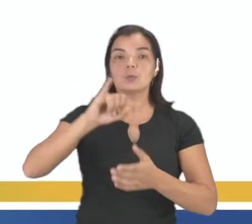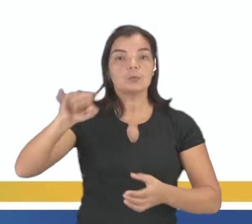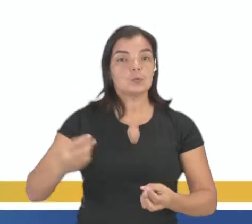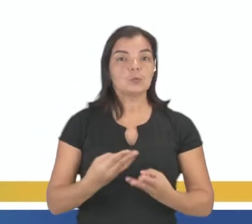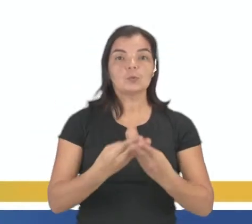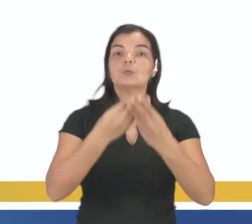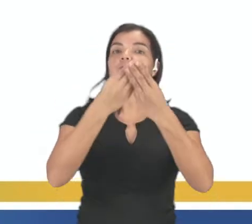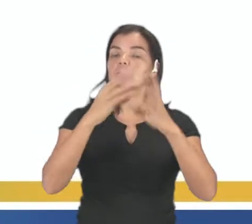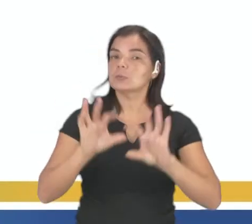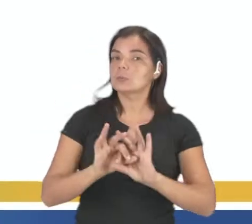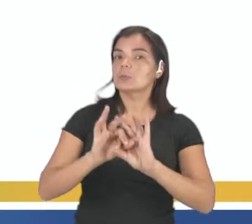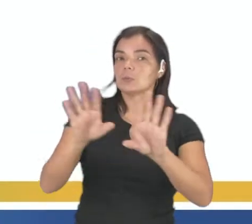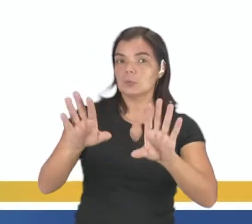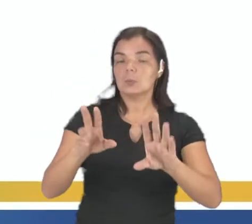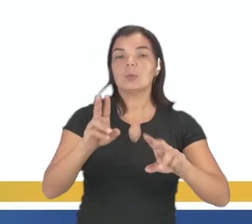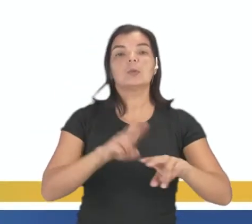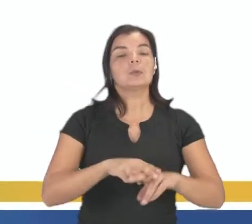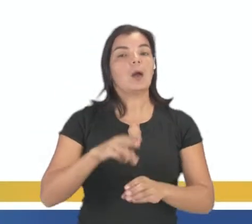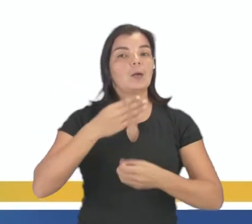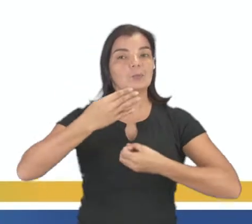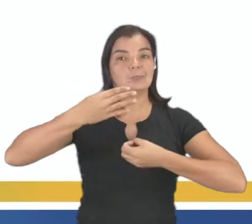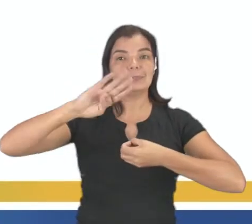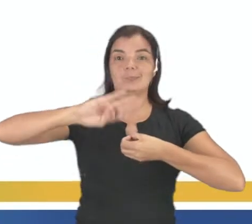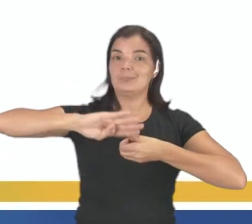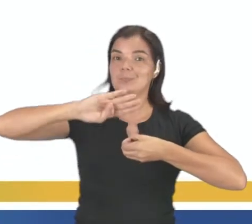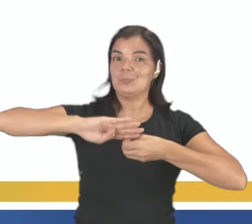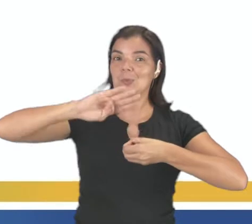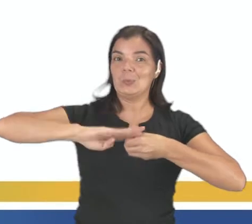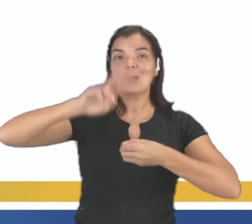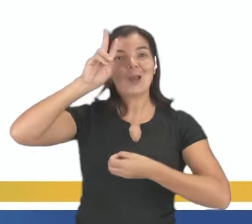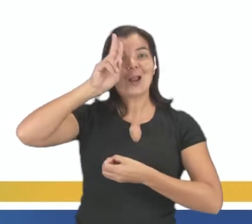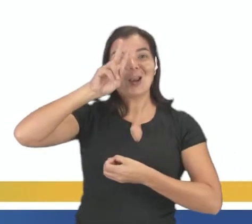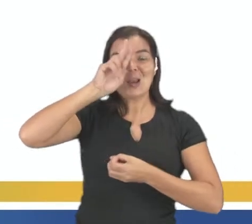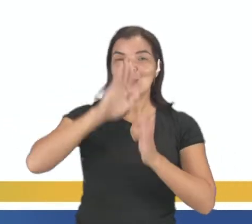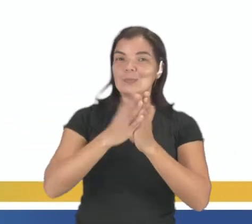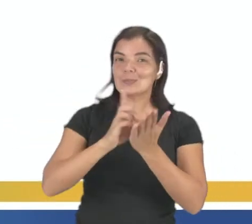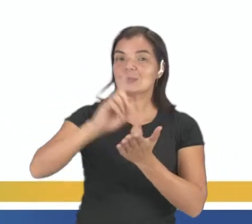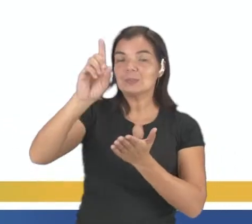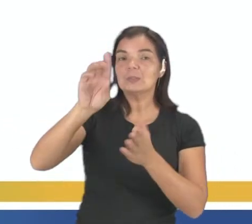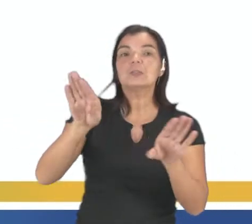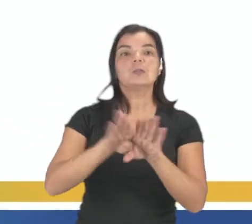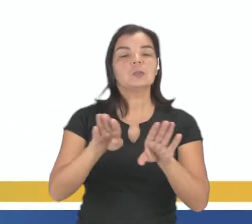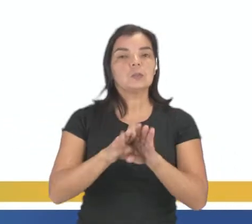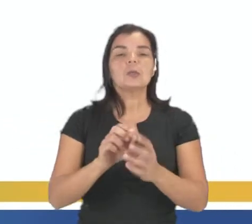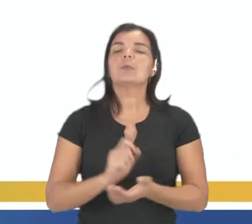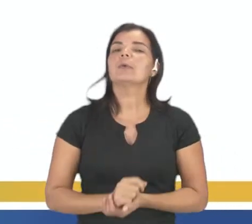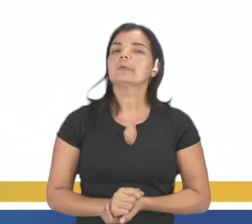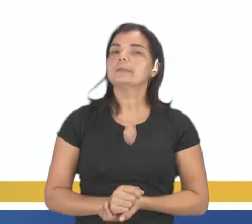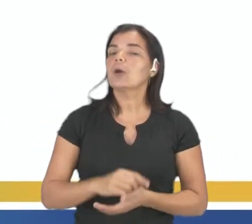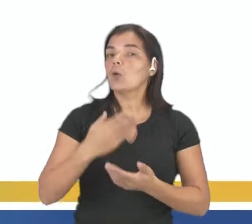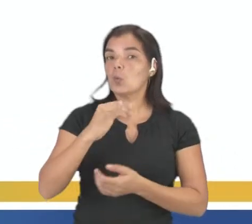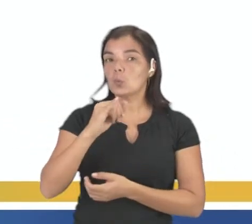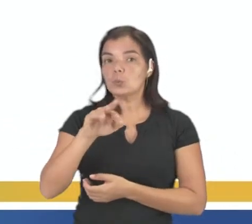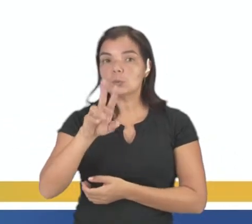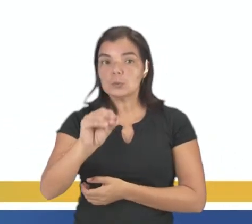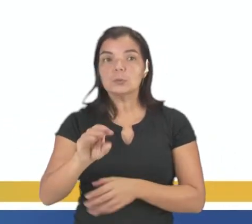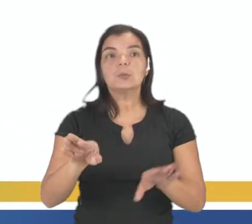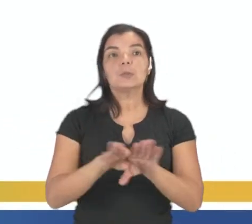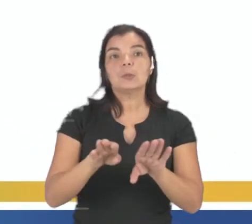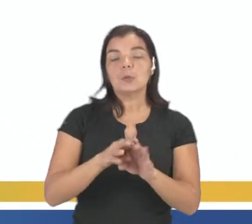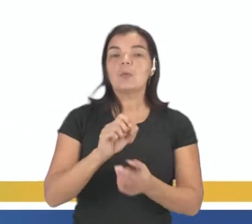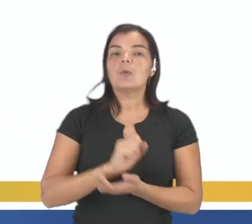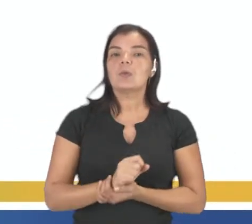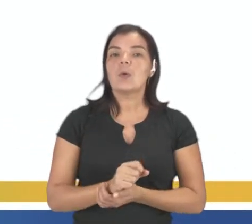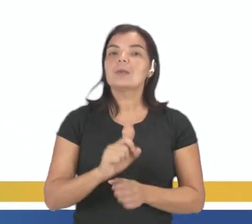foram libertados do cativeiro da Babilônia. Lembra na história da Bíblia? Então, um marco disso seria Ciro. Então, o cilindro de Ciro,